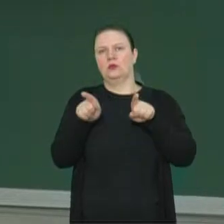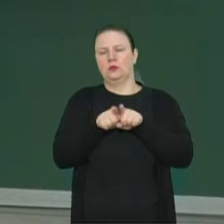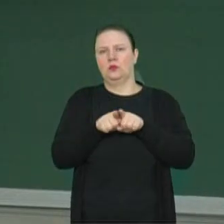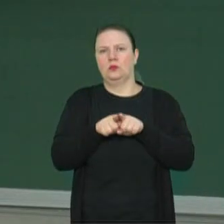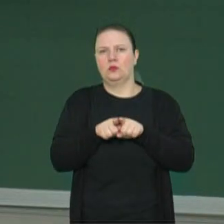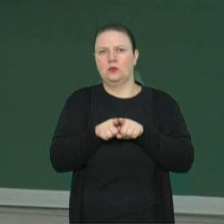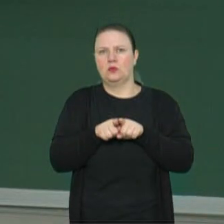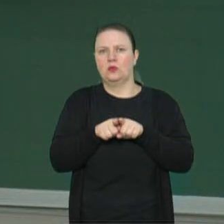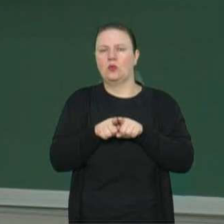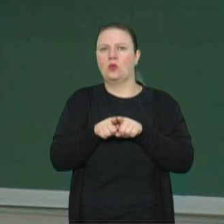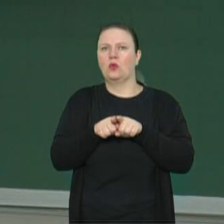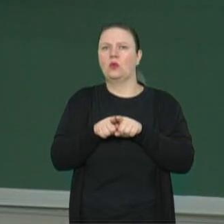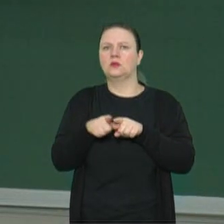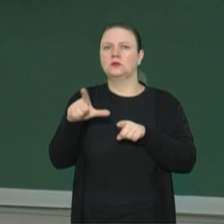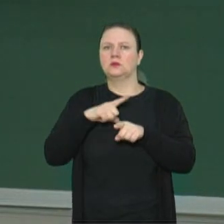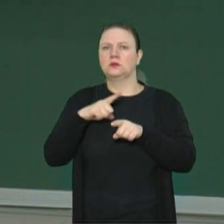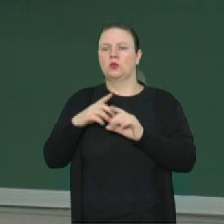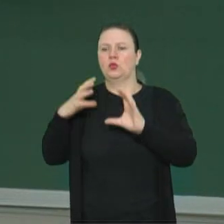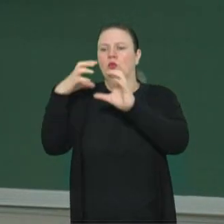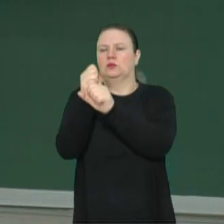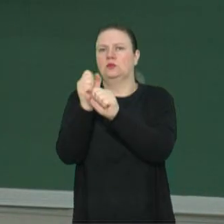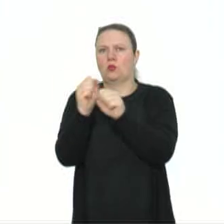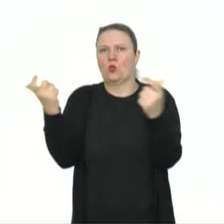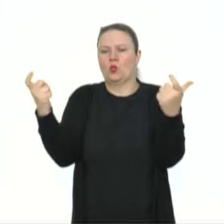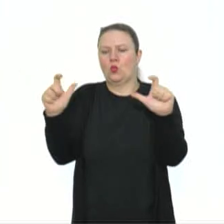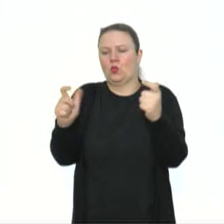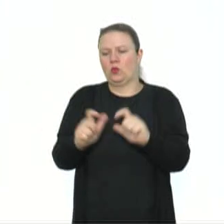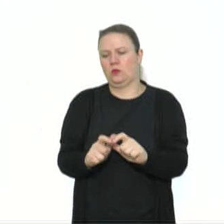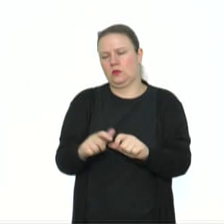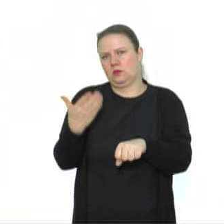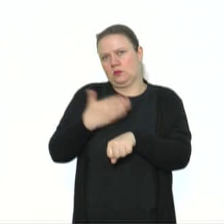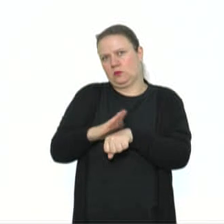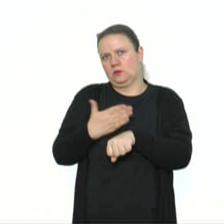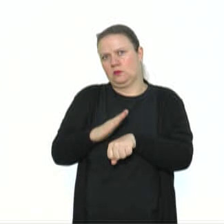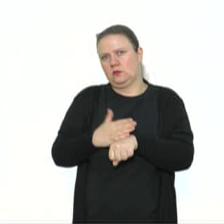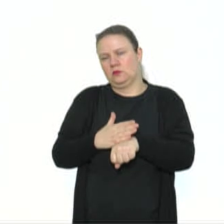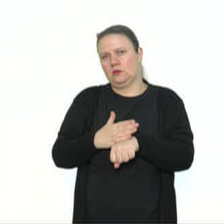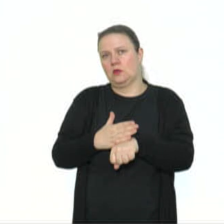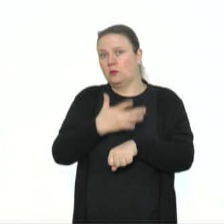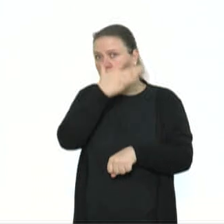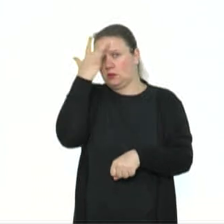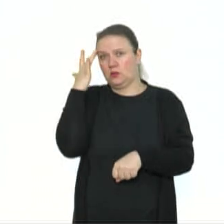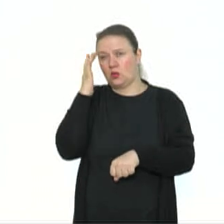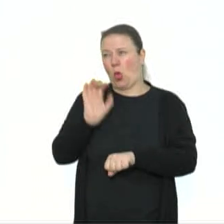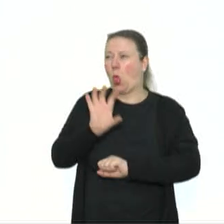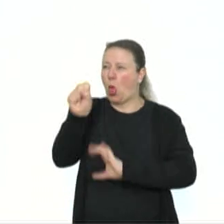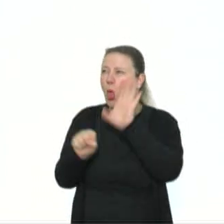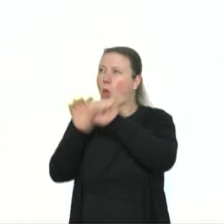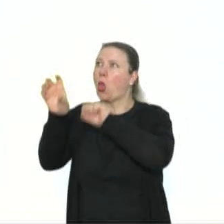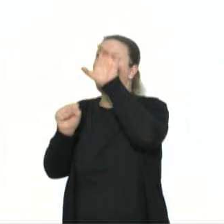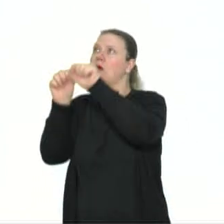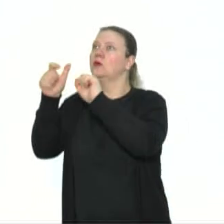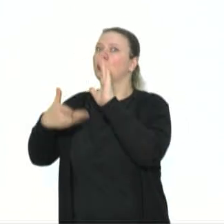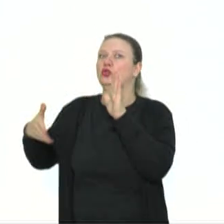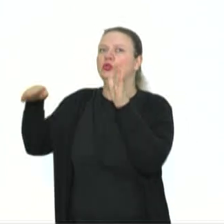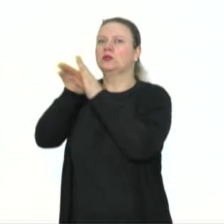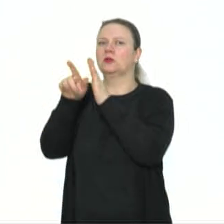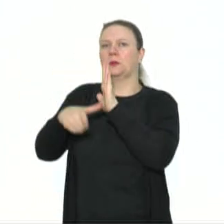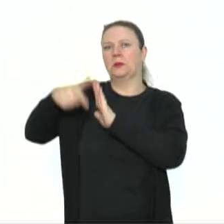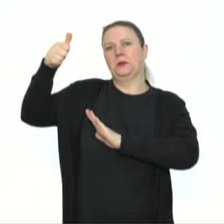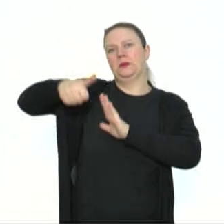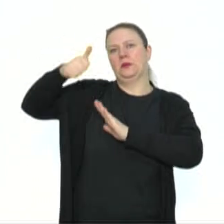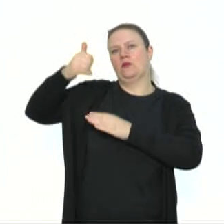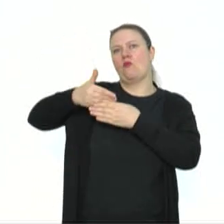Então com um número menor de praticantes, né, a escalada Speed é vencida pelo esportista que chegar primeiro ao final da